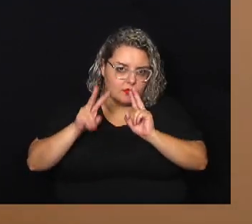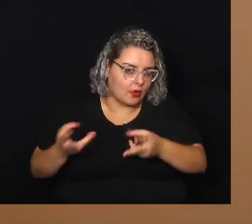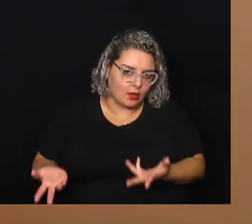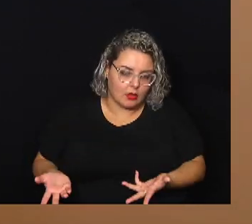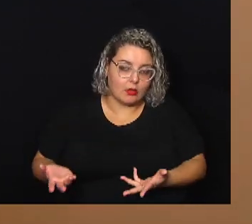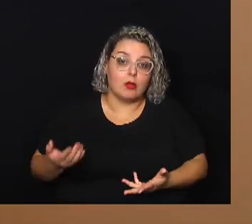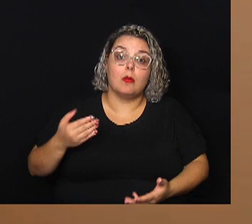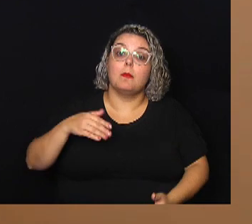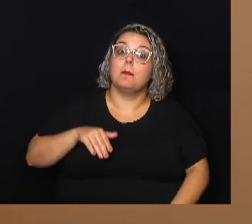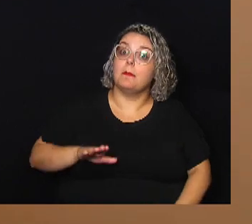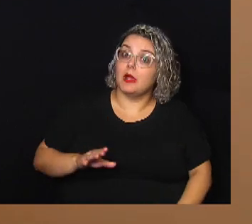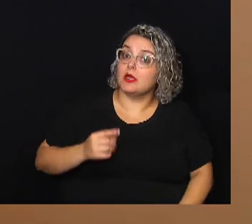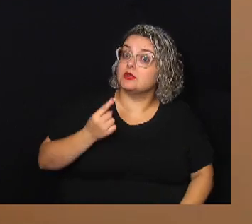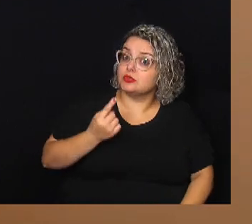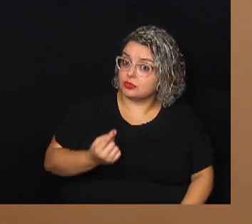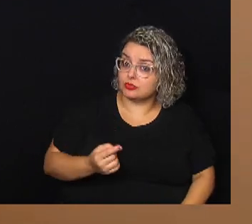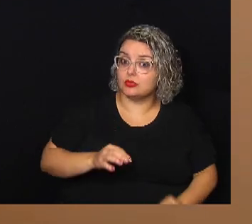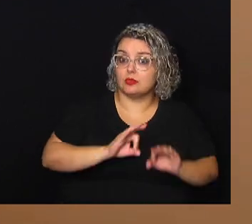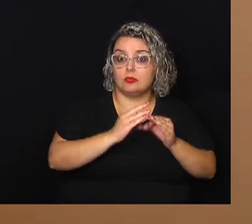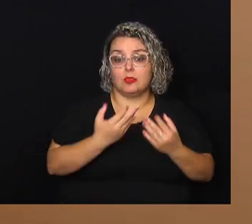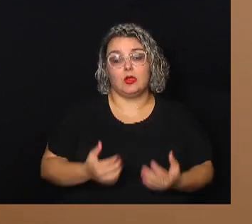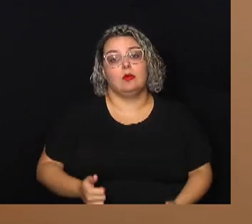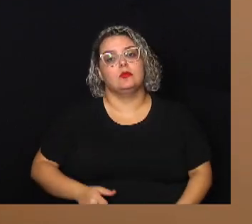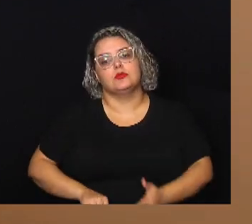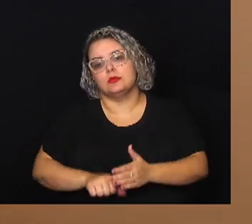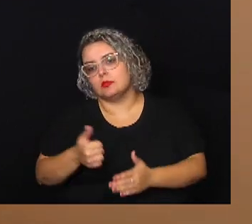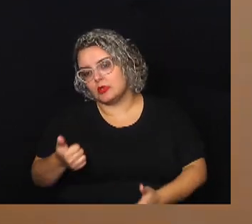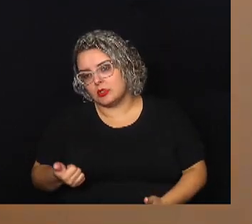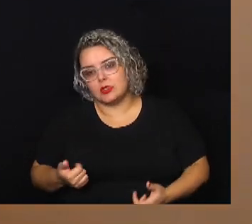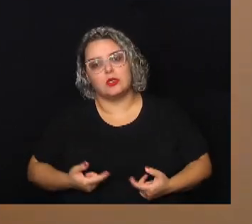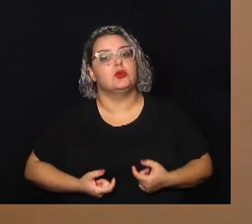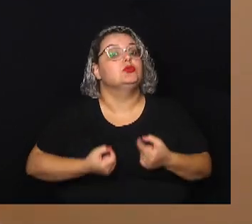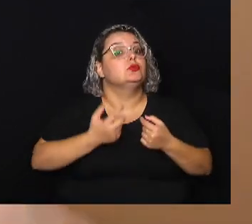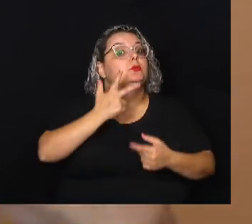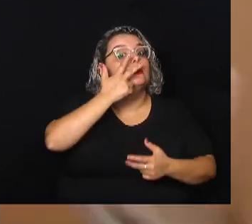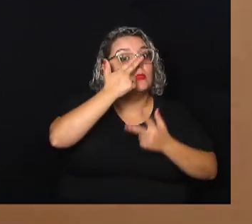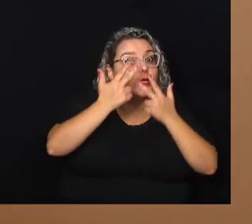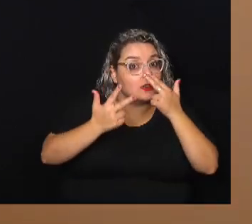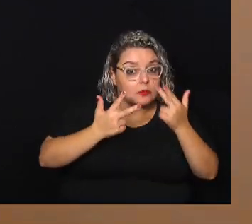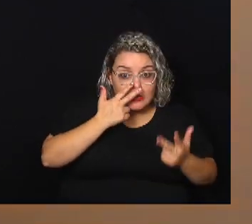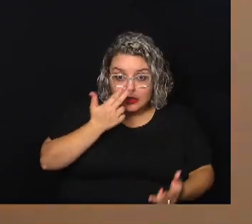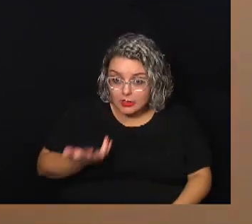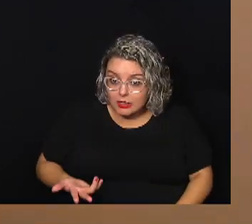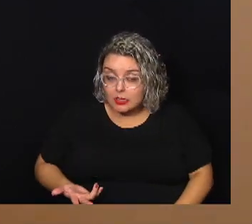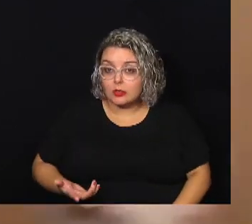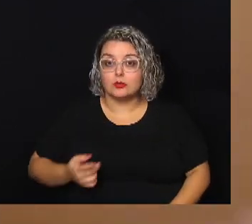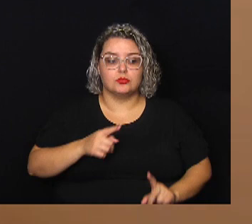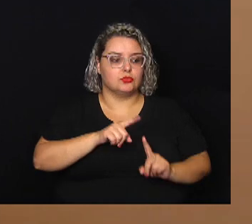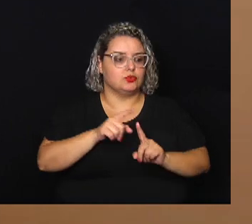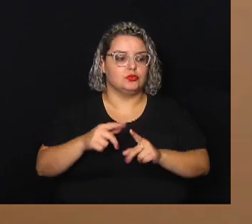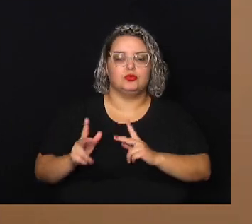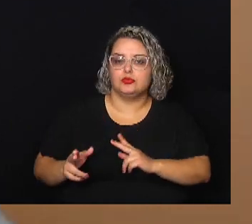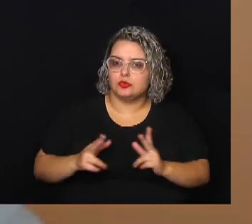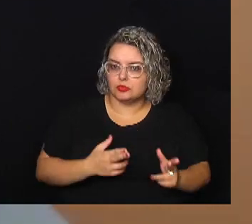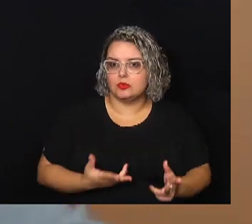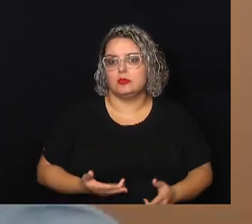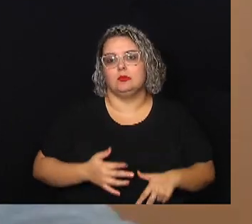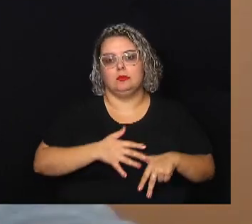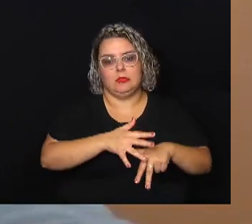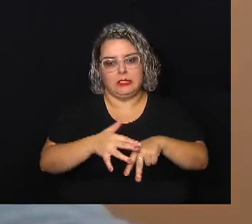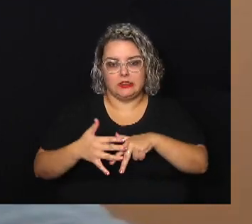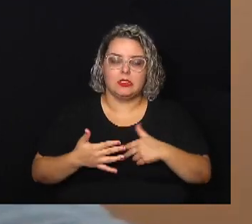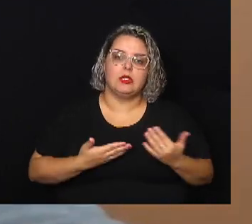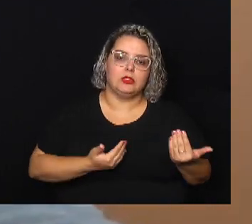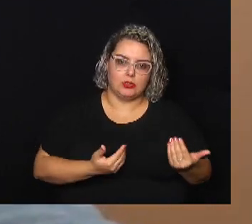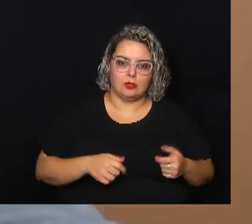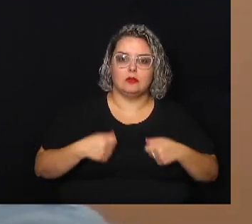mais de um caso, parente de primeiro grau, tumores parecidos, do mesmo tipo, em pacientes jovens, a gente precisa